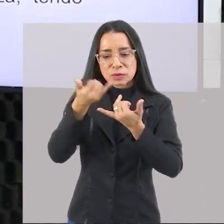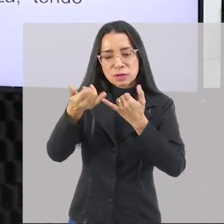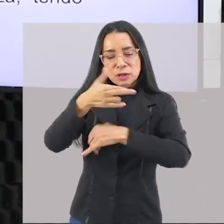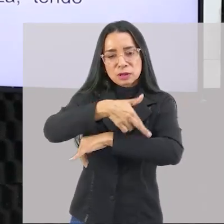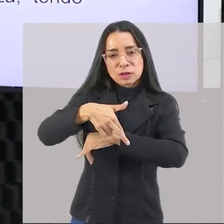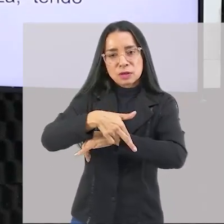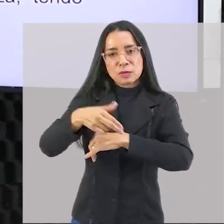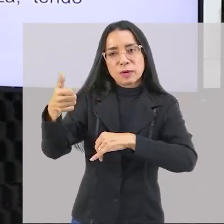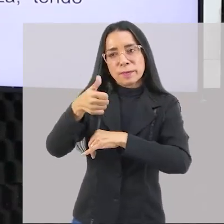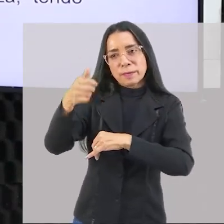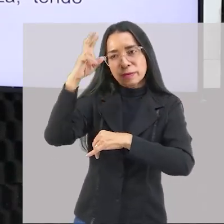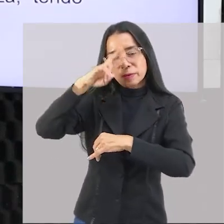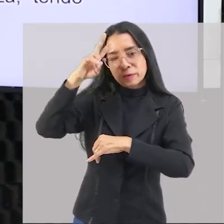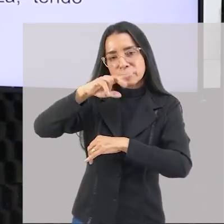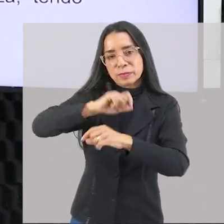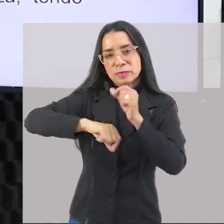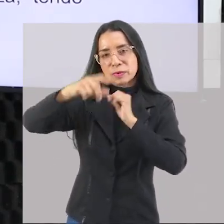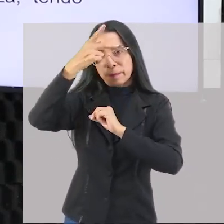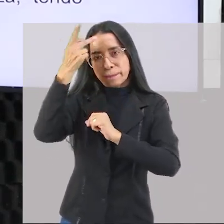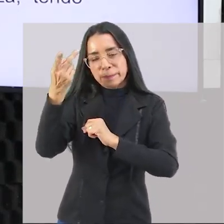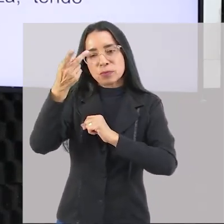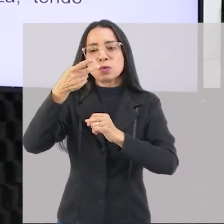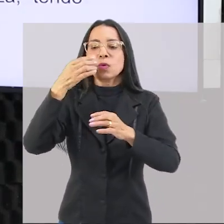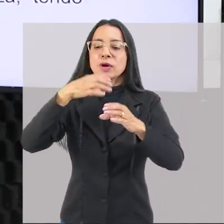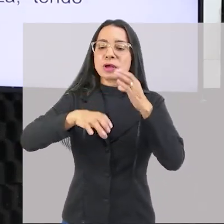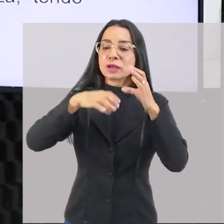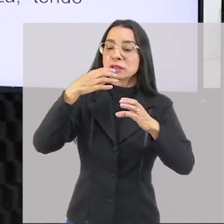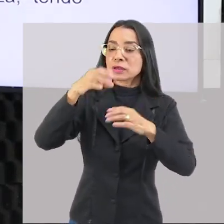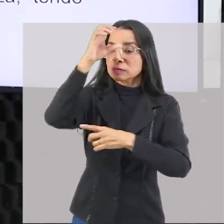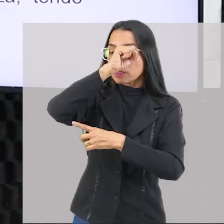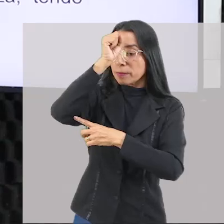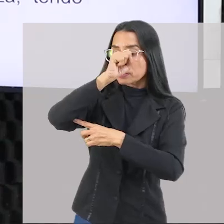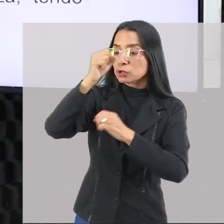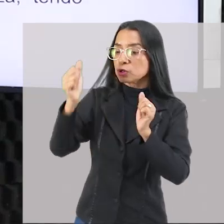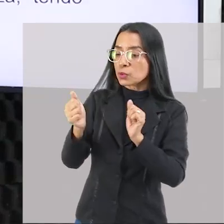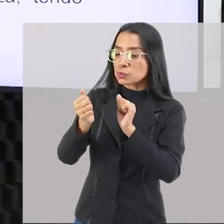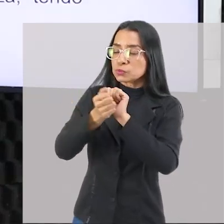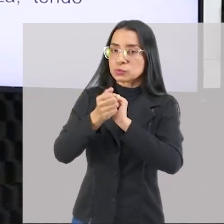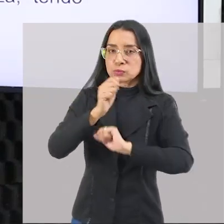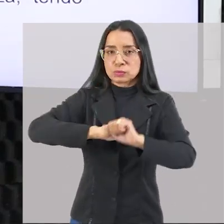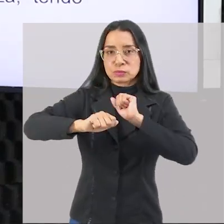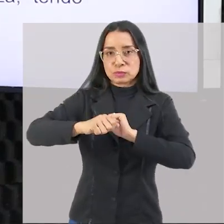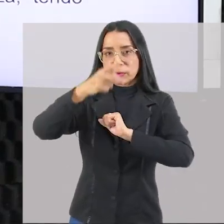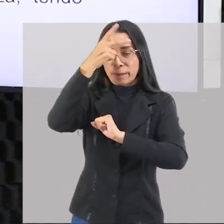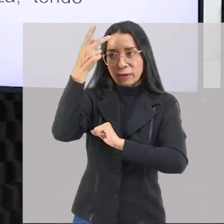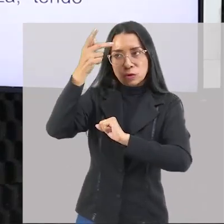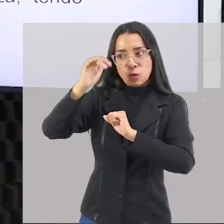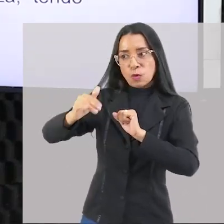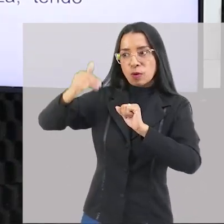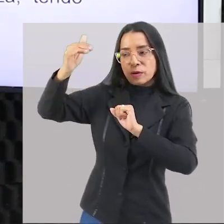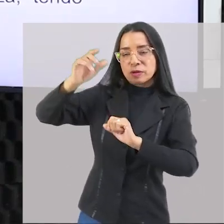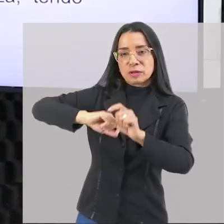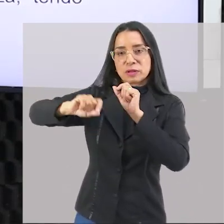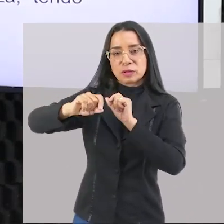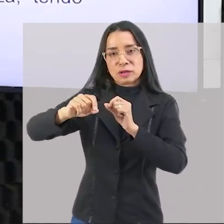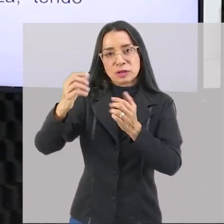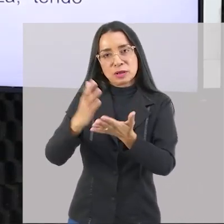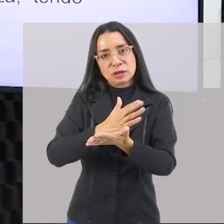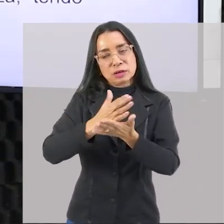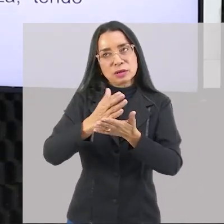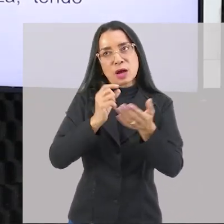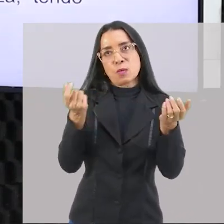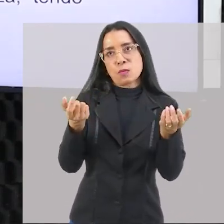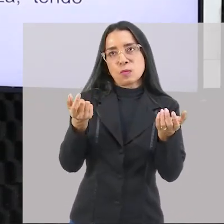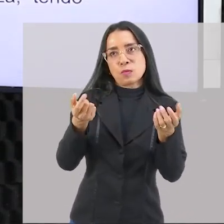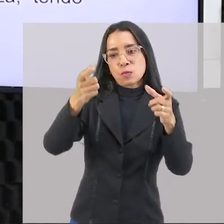rua, a primeira lembrança, alguém já cantava e a gente aprendia junto com os outros, que aprendia com uma pessoa mais velha. Ou seja, em algum ponto da